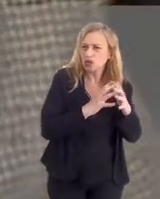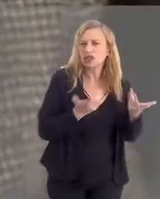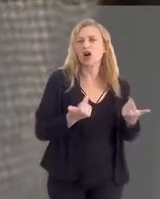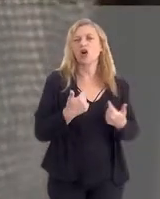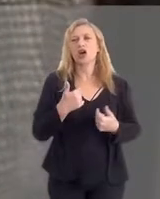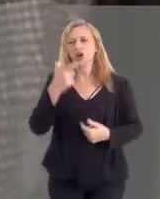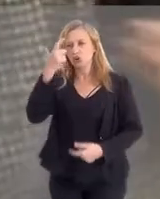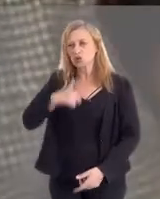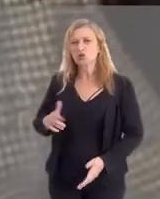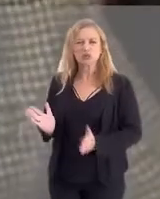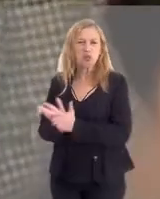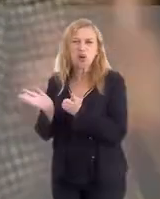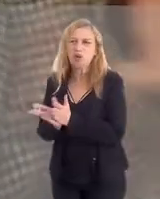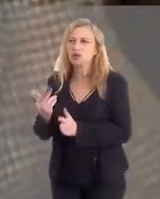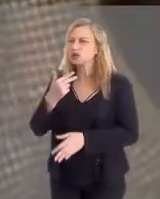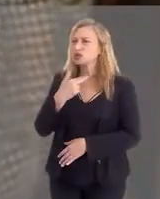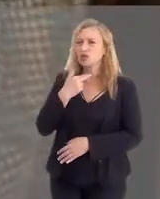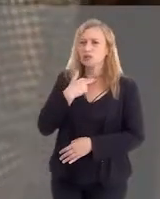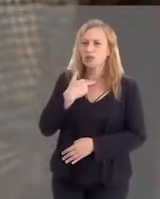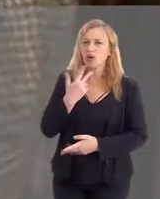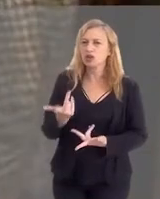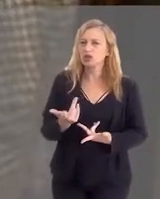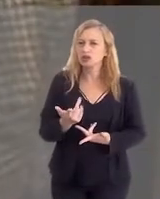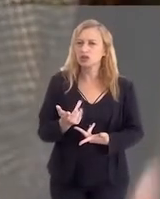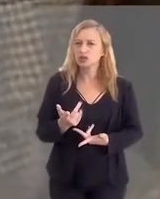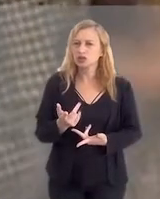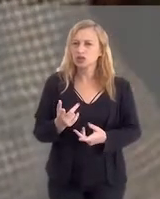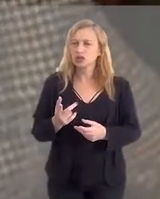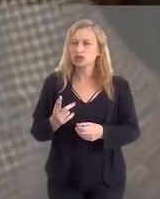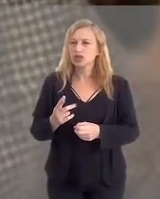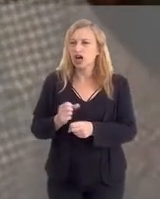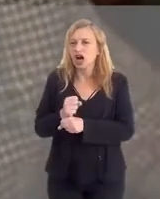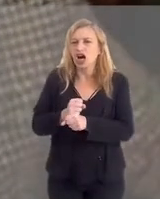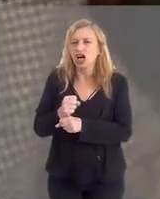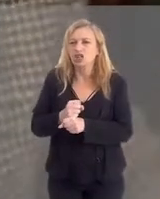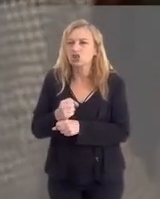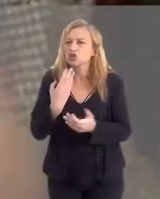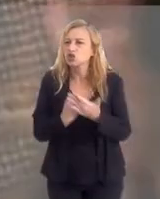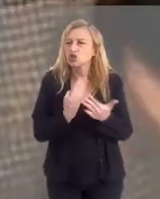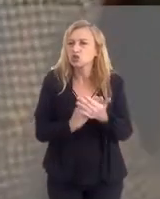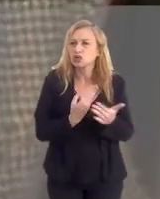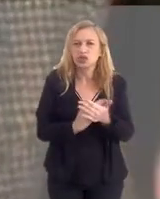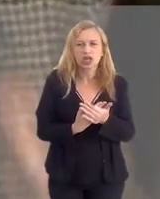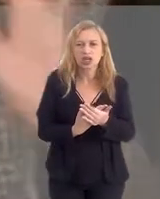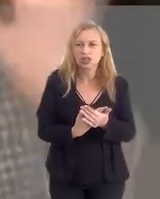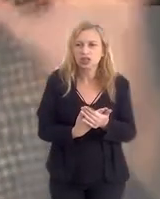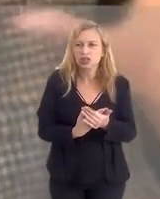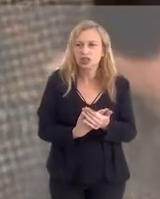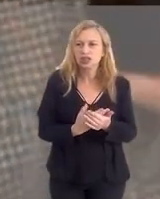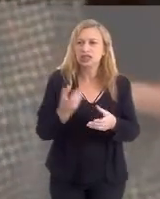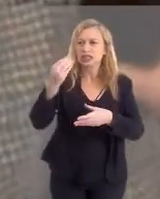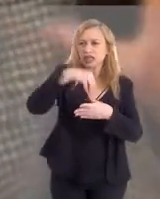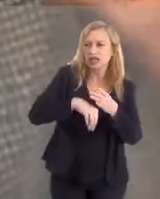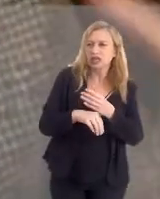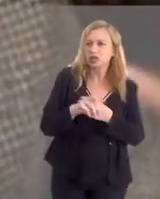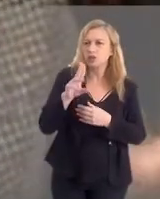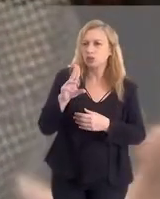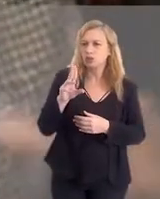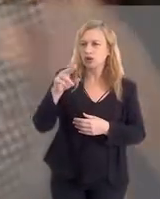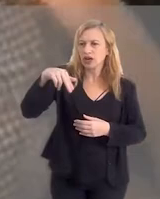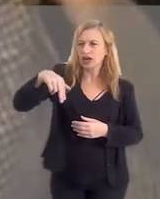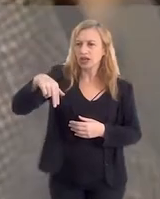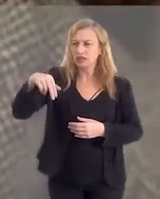ah, eu sou pobre, não posso também me dar o luxo de ficar anos e anos estudando para a UNB, dentro